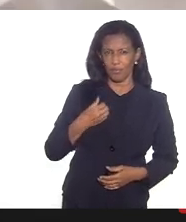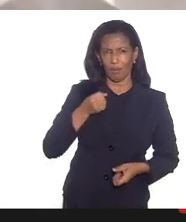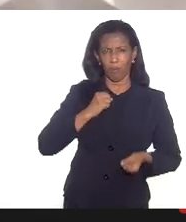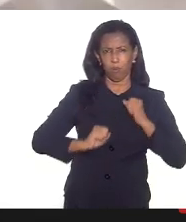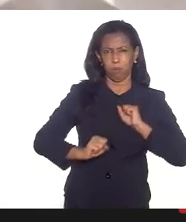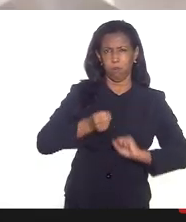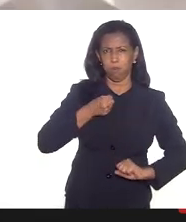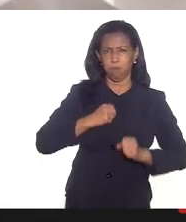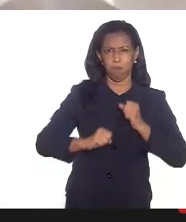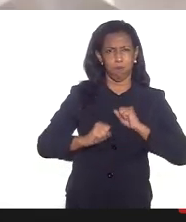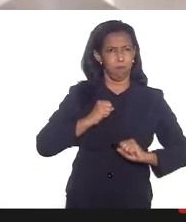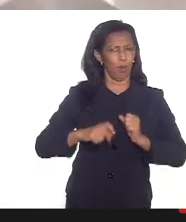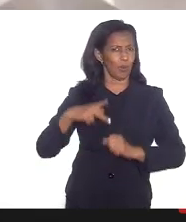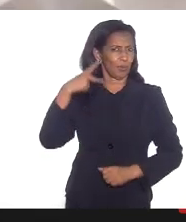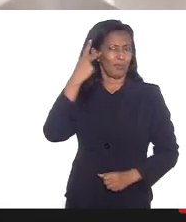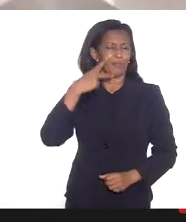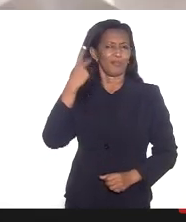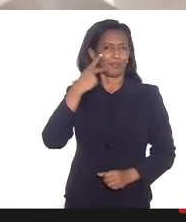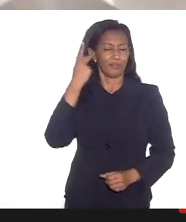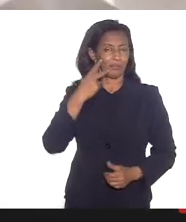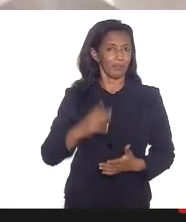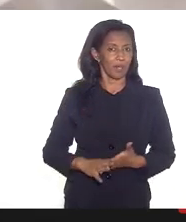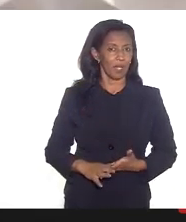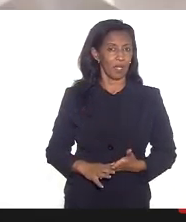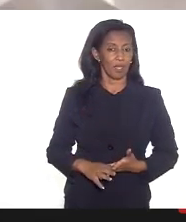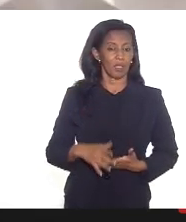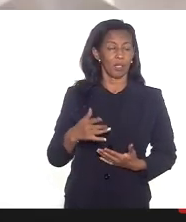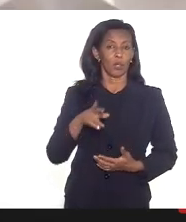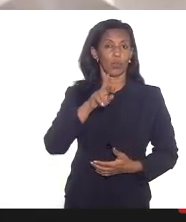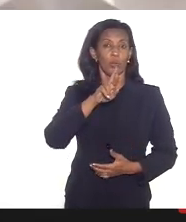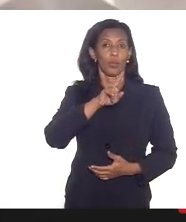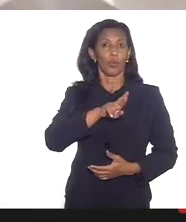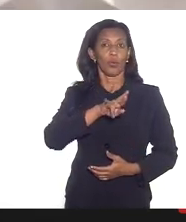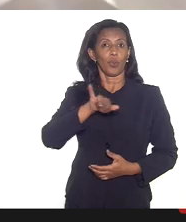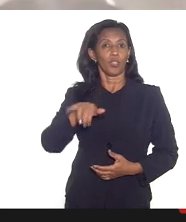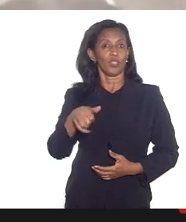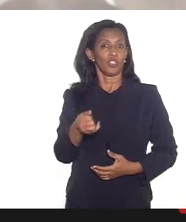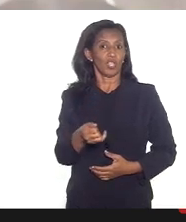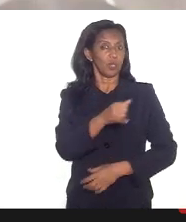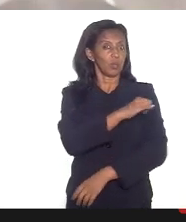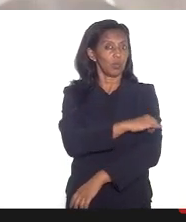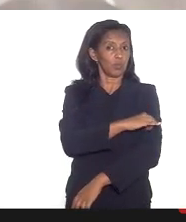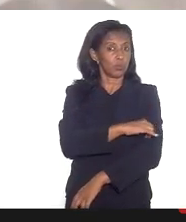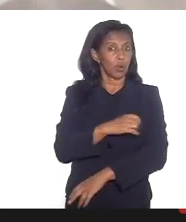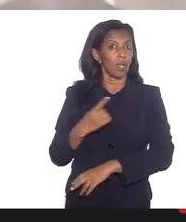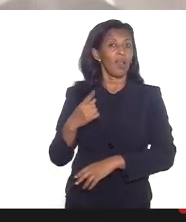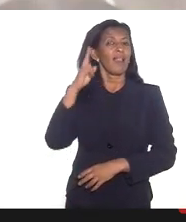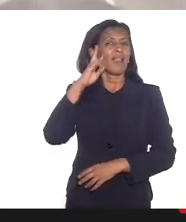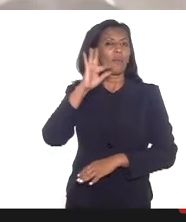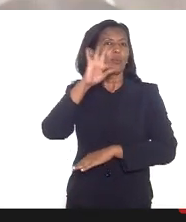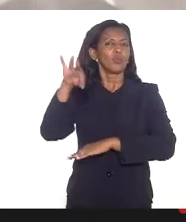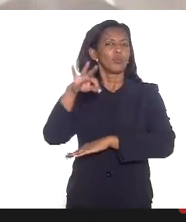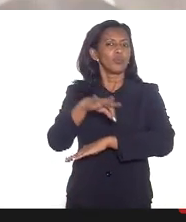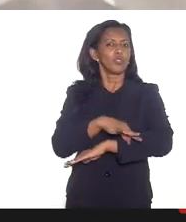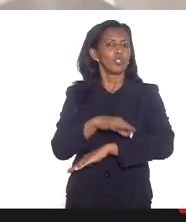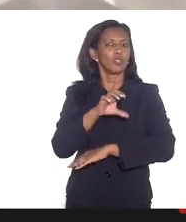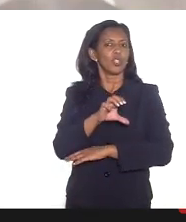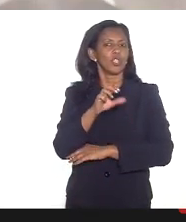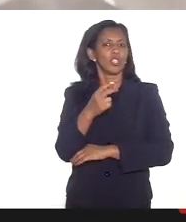angústias enquanto parlamentares né na questão do Rio de Janeiro na questão do chikungunya né